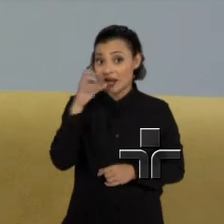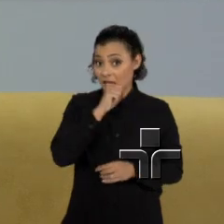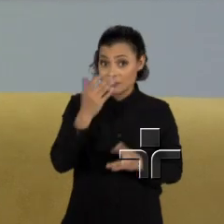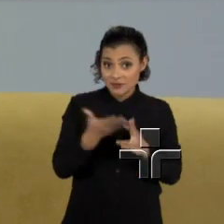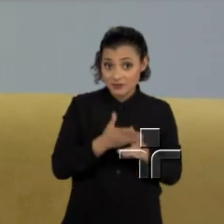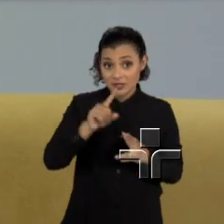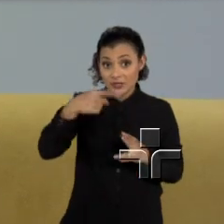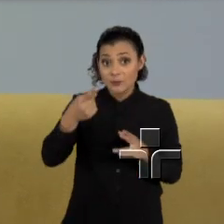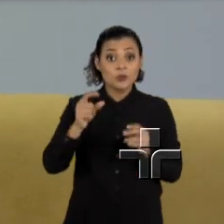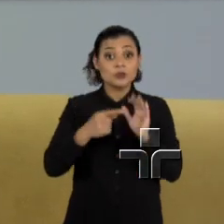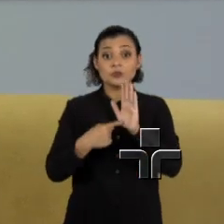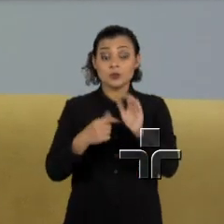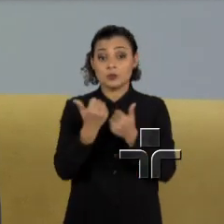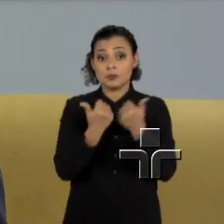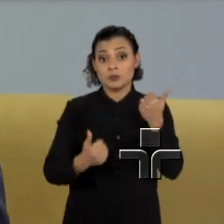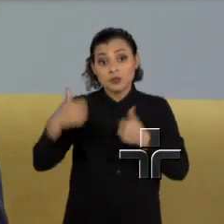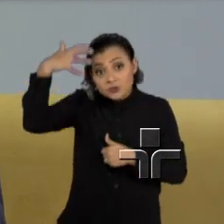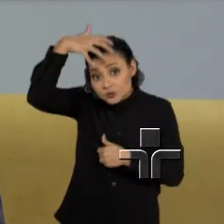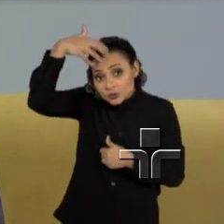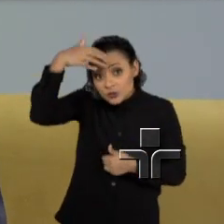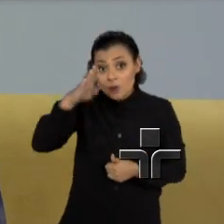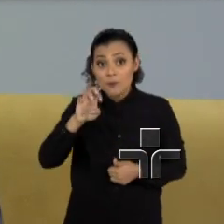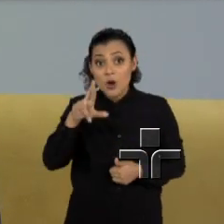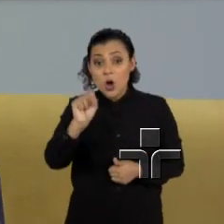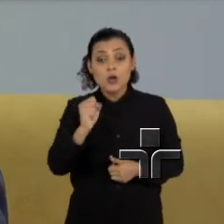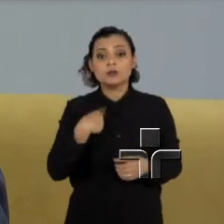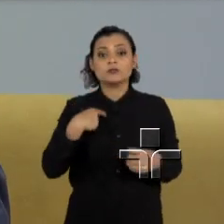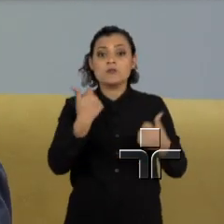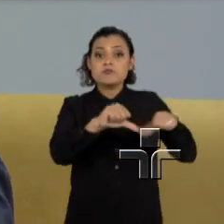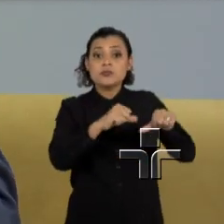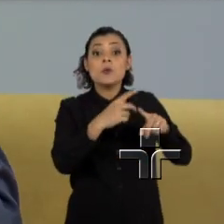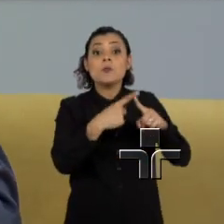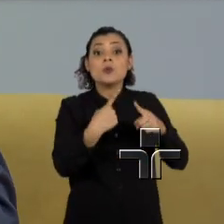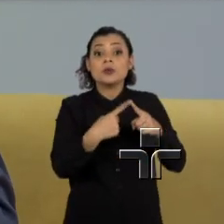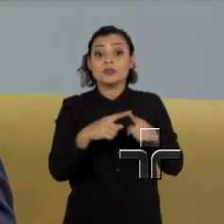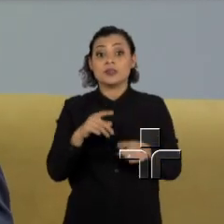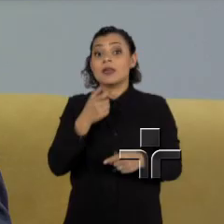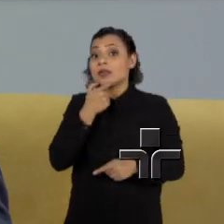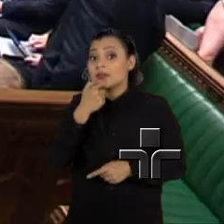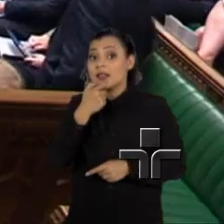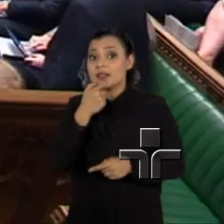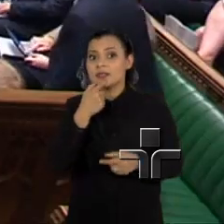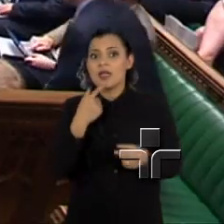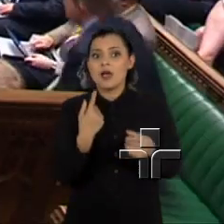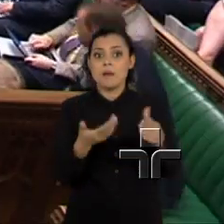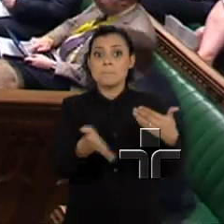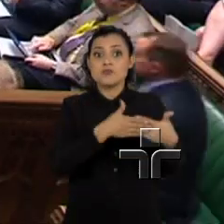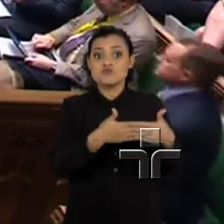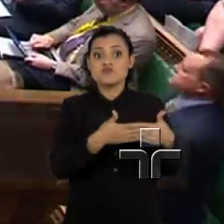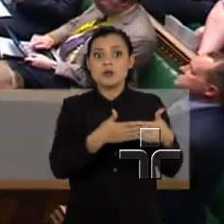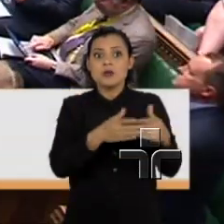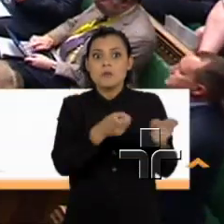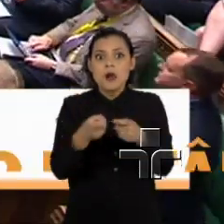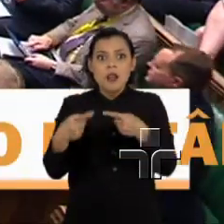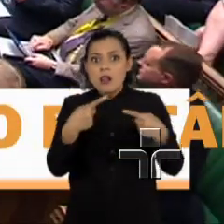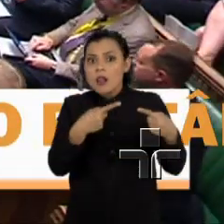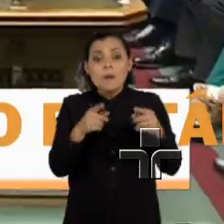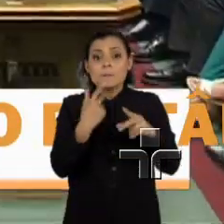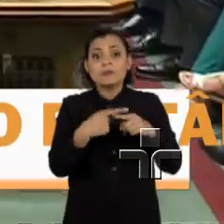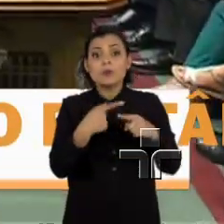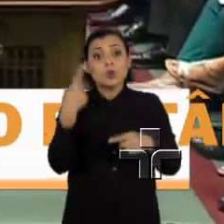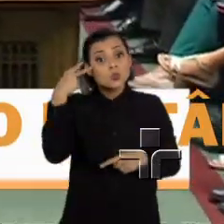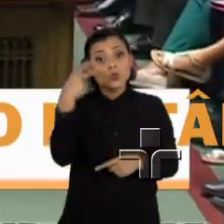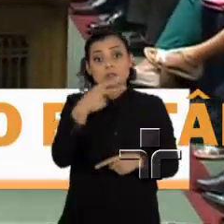daqui a pouquinho o primeiro-ministro Boris Johnson anuncia a suspensão do parlamento britânico. Ele retoma as atividades 2 semanas antes da